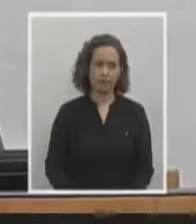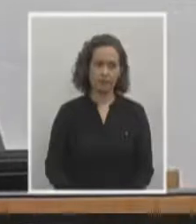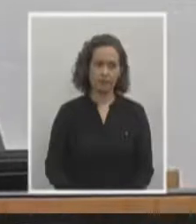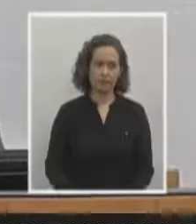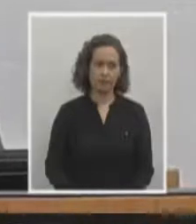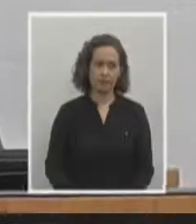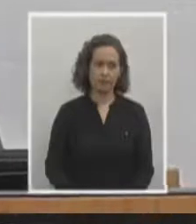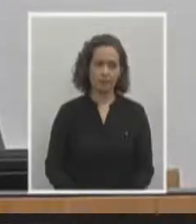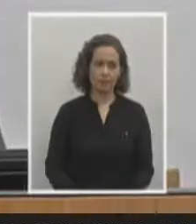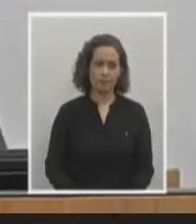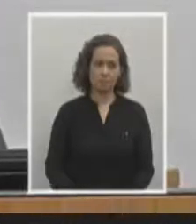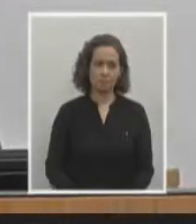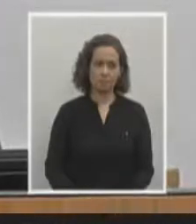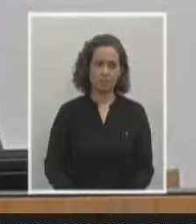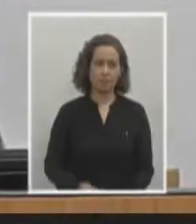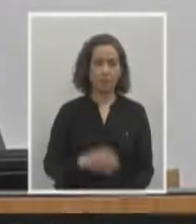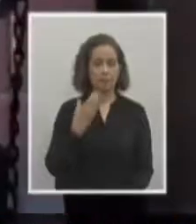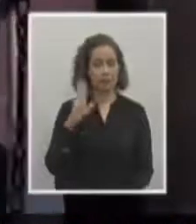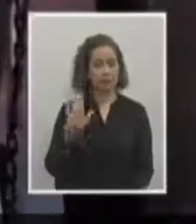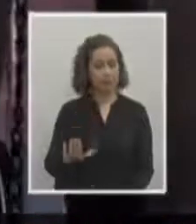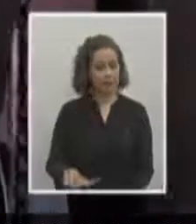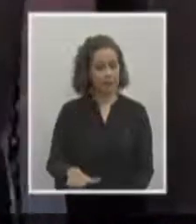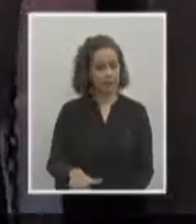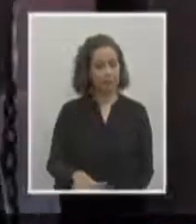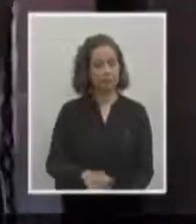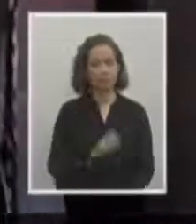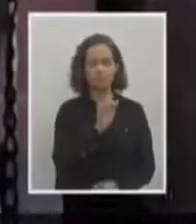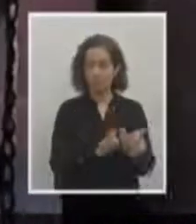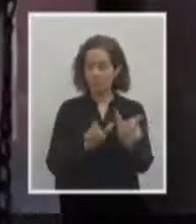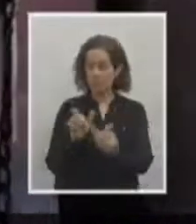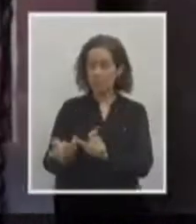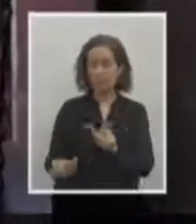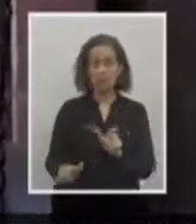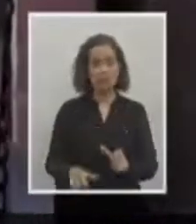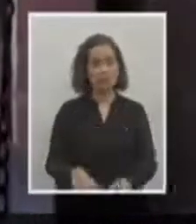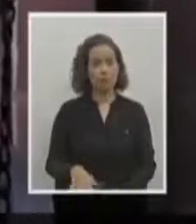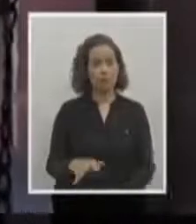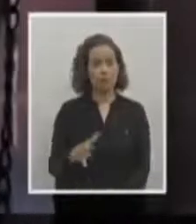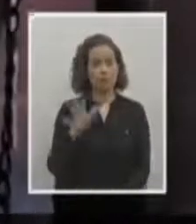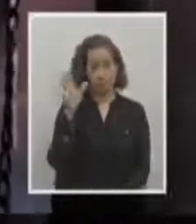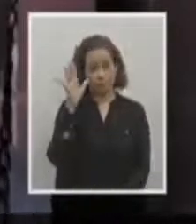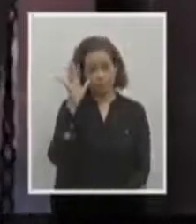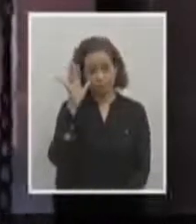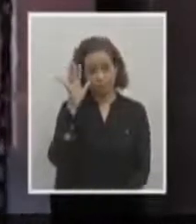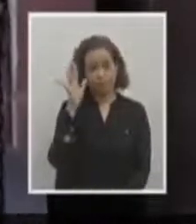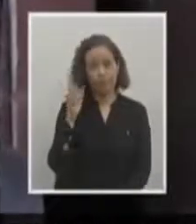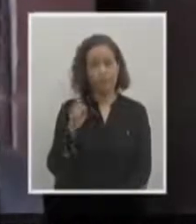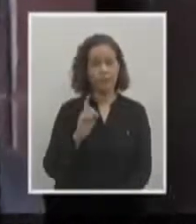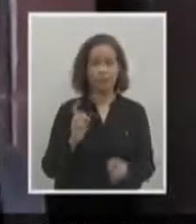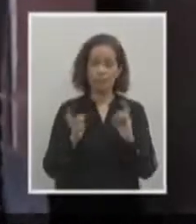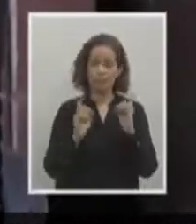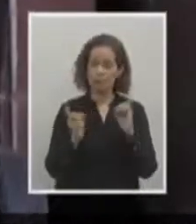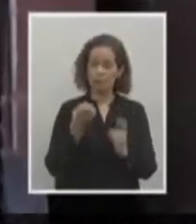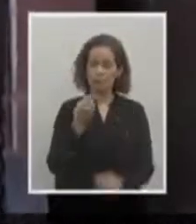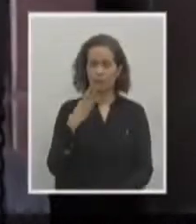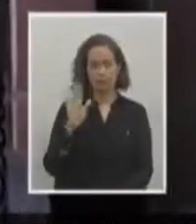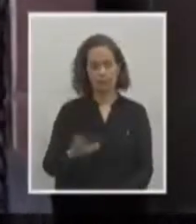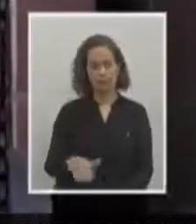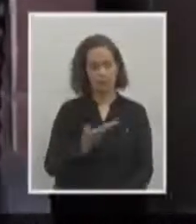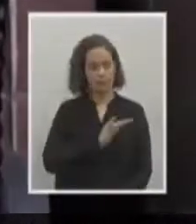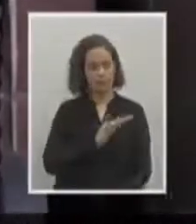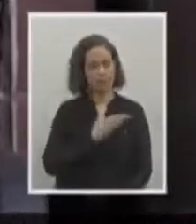Boa tarde aos participantes dessa reunião, boa tarde aos excelentíssimos deputados, às minhas colegas professoras,